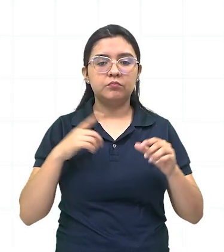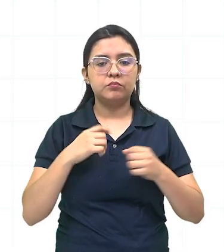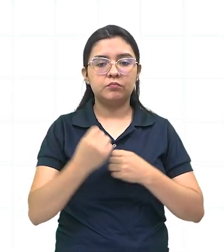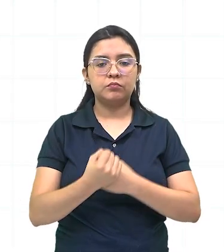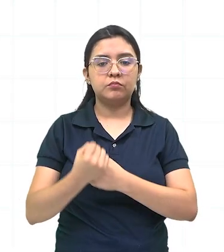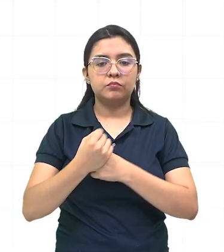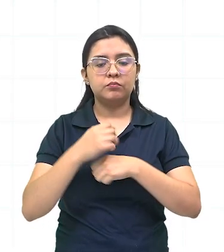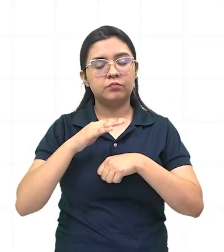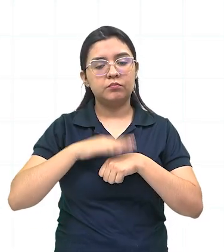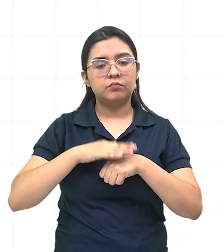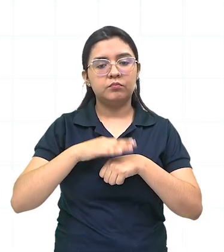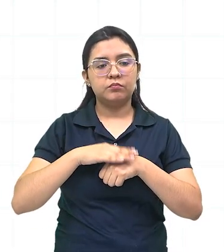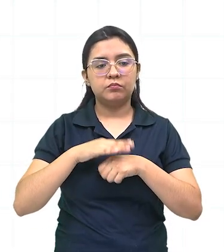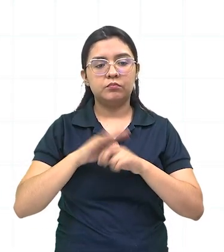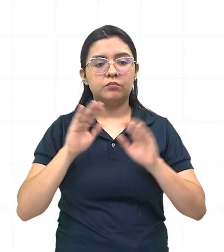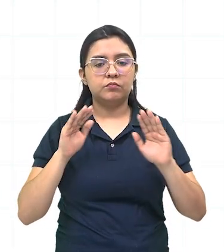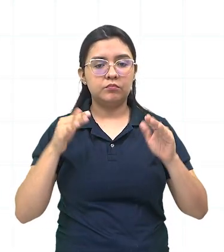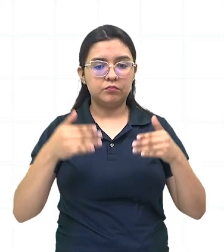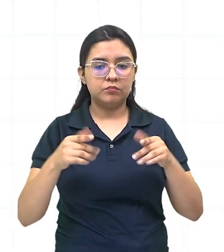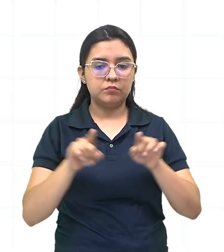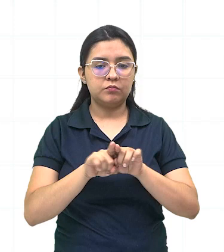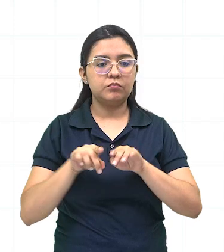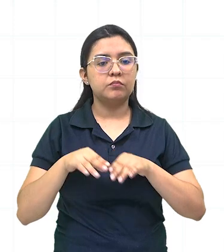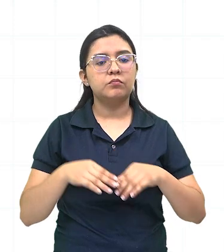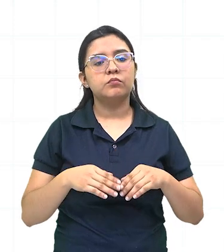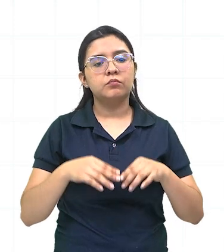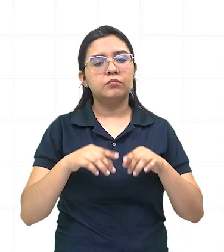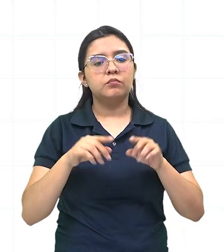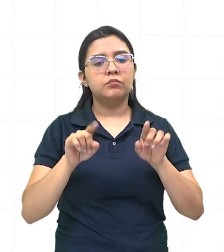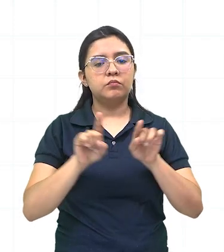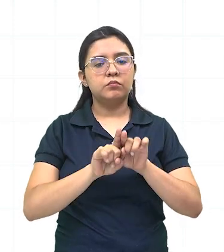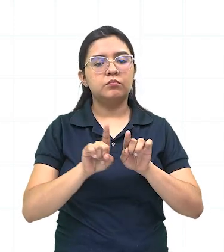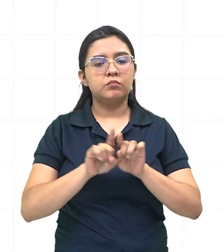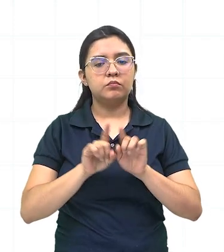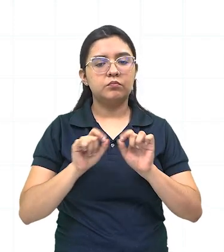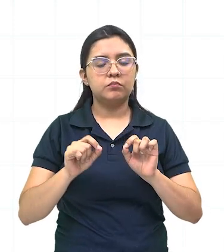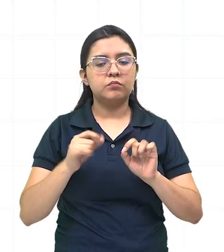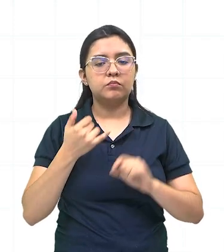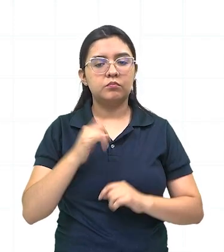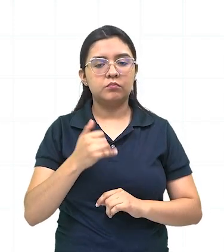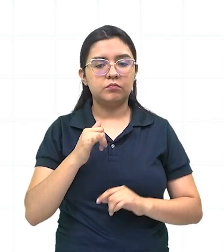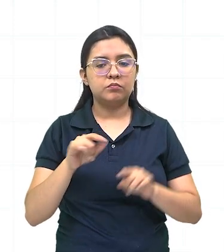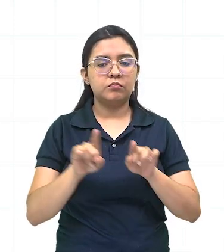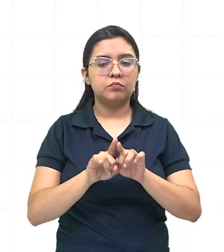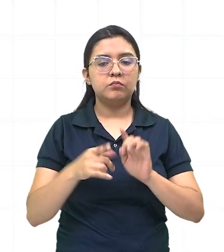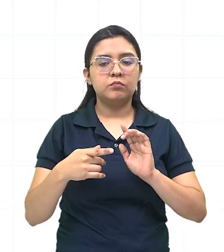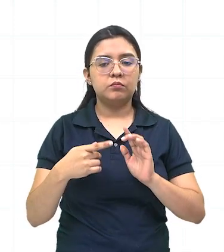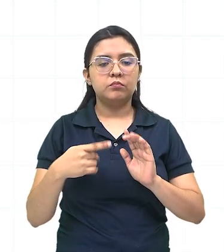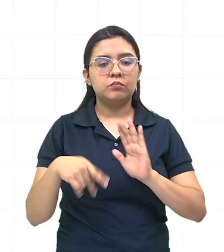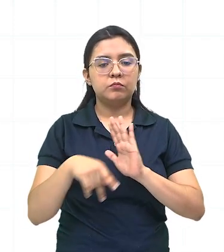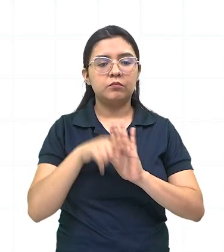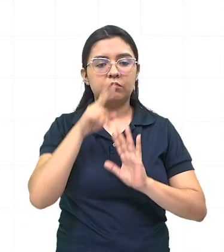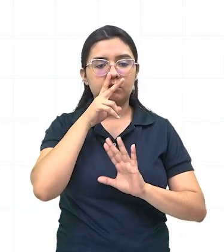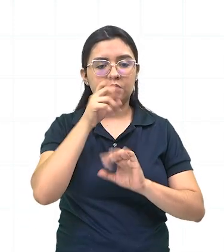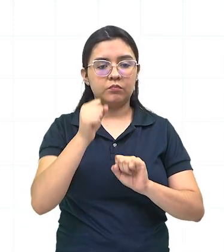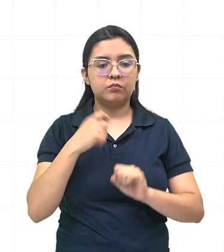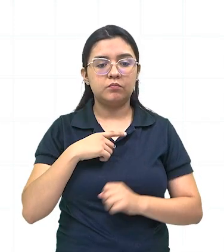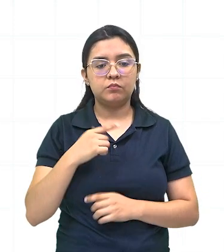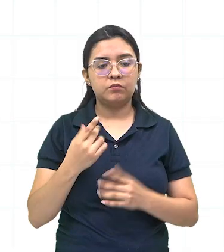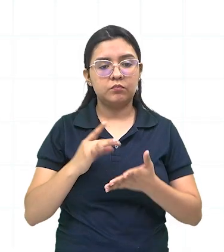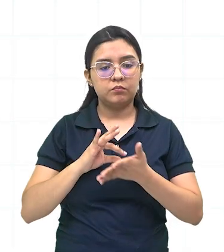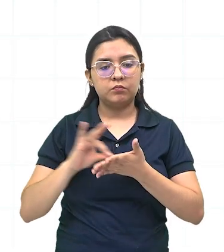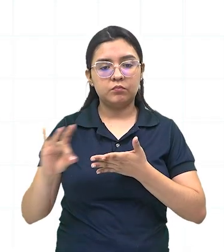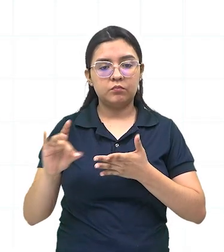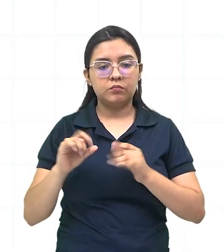defesa pessoal, com ênfase na harmonia e no redirecionamento da energia do oponente, o Sumo é uma luta